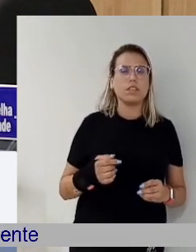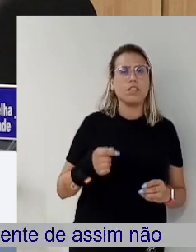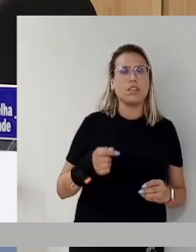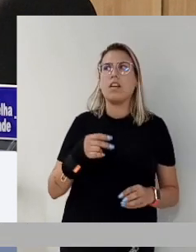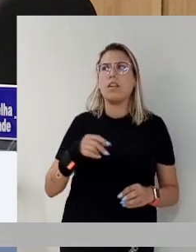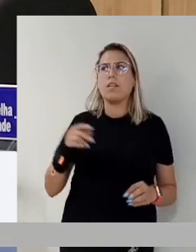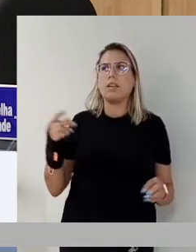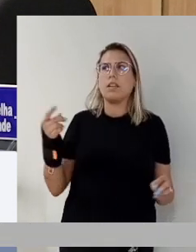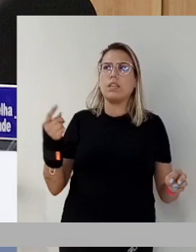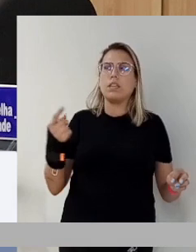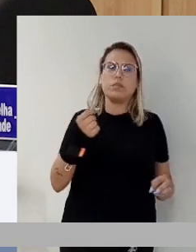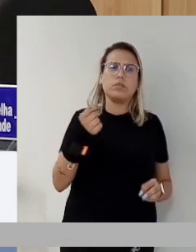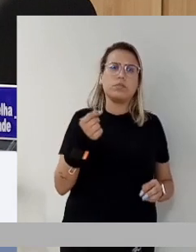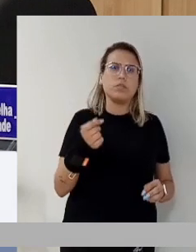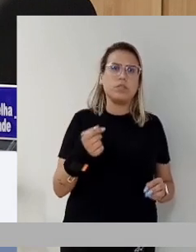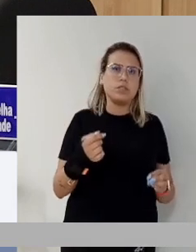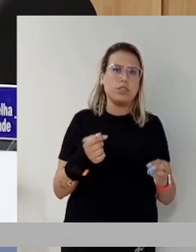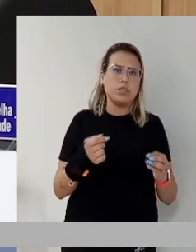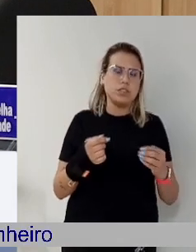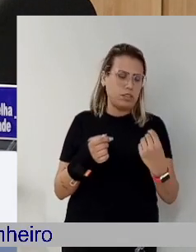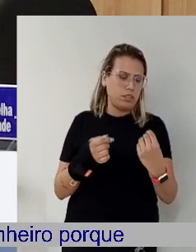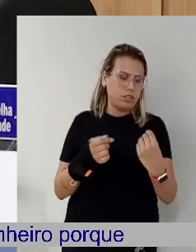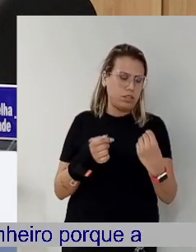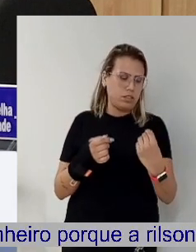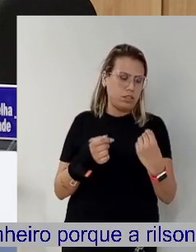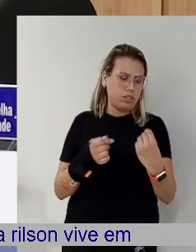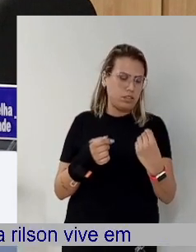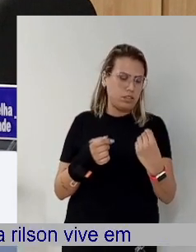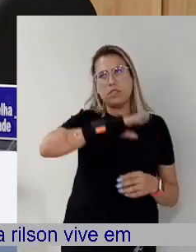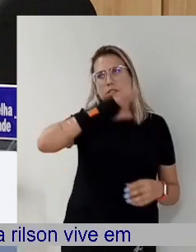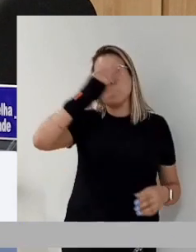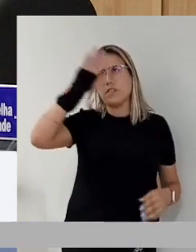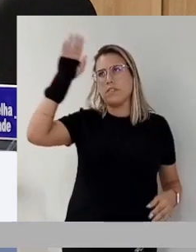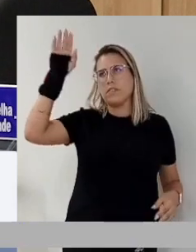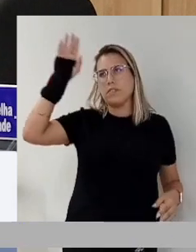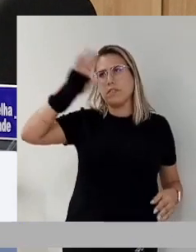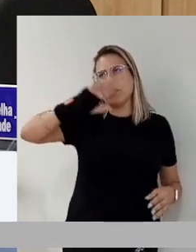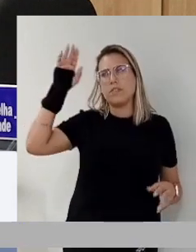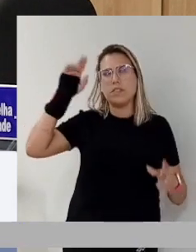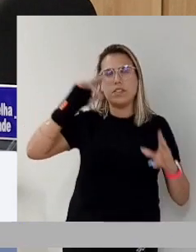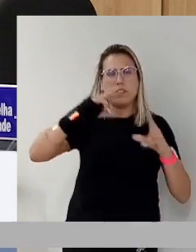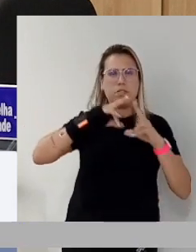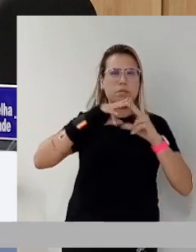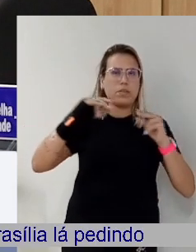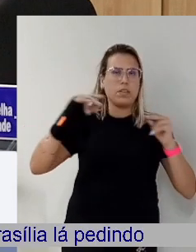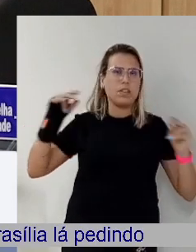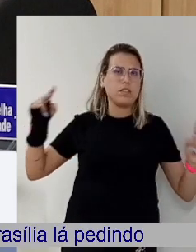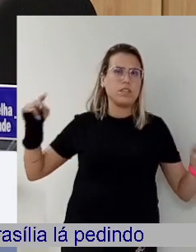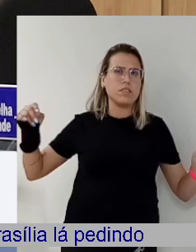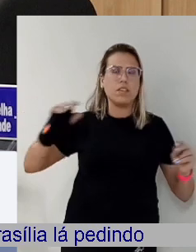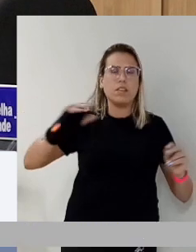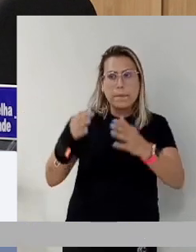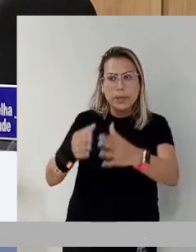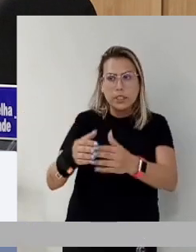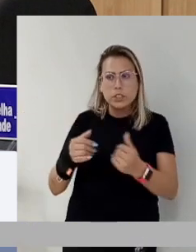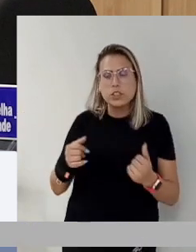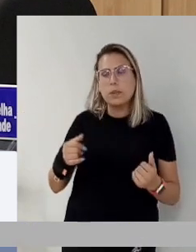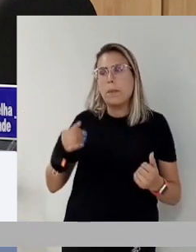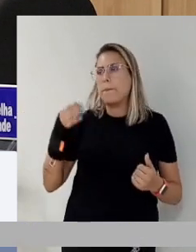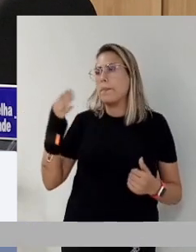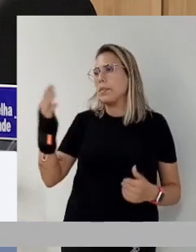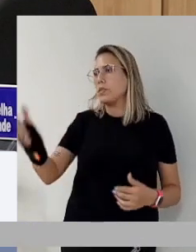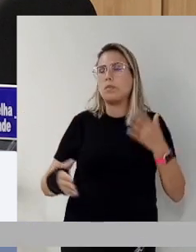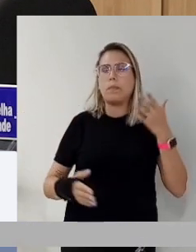entrou muito dinheiro entrou dinheiro porque Rios vive em Brasília lá pedindo pedindo nos